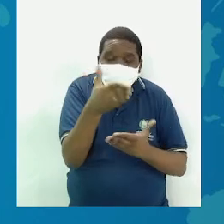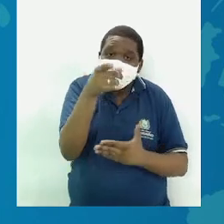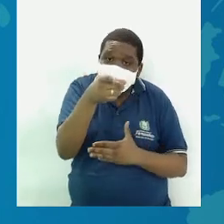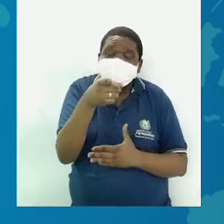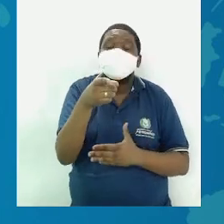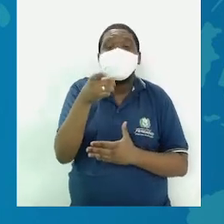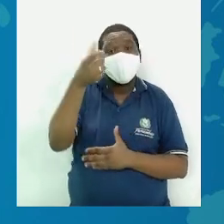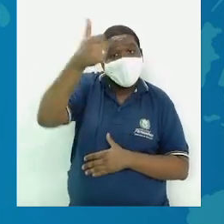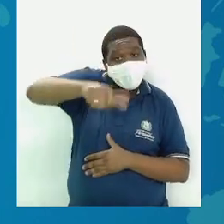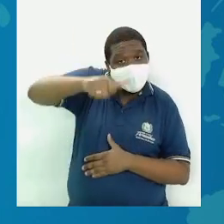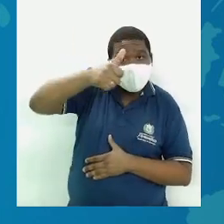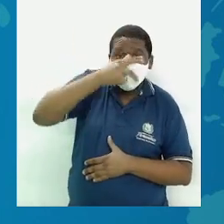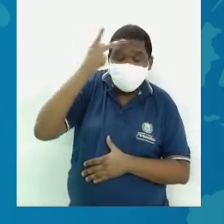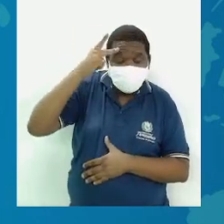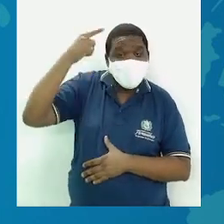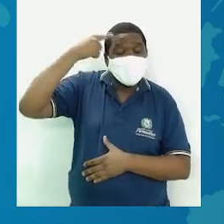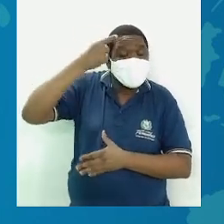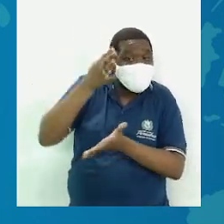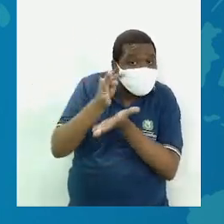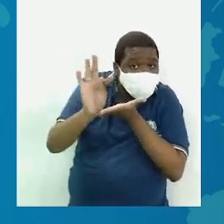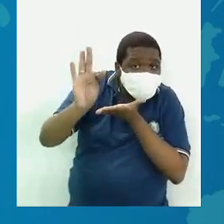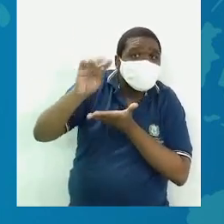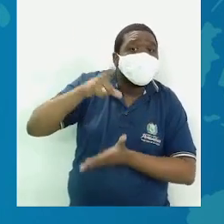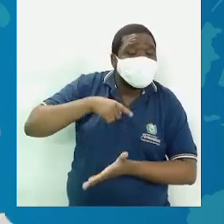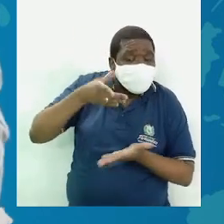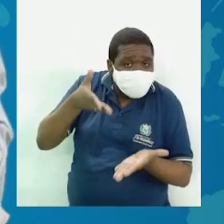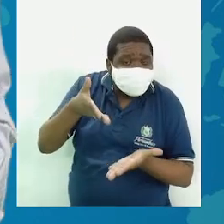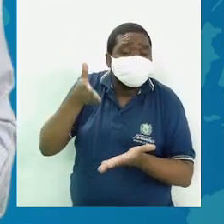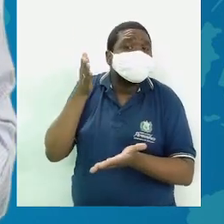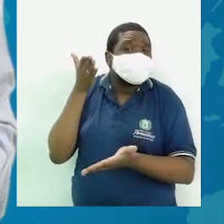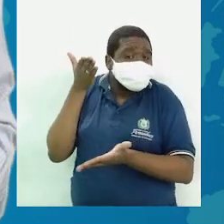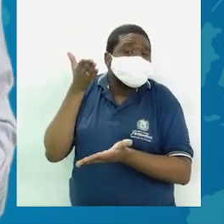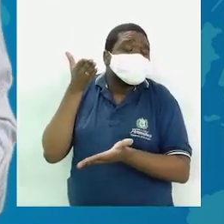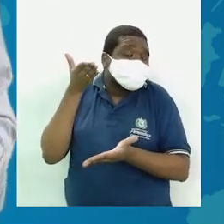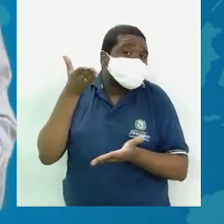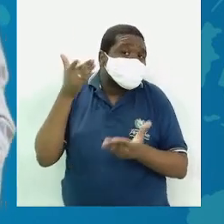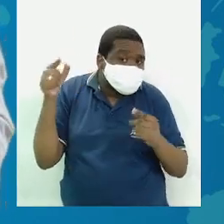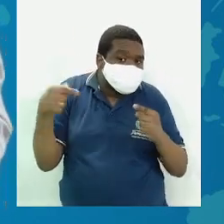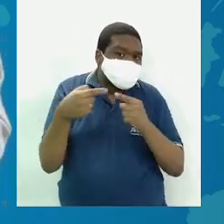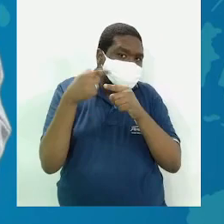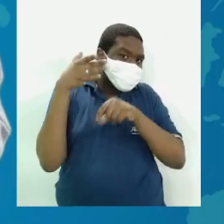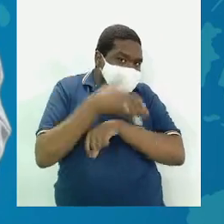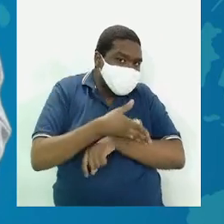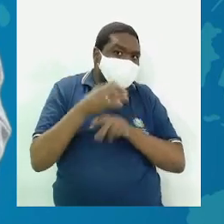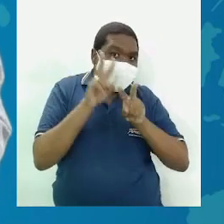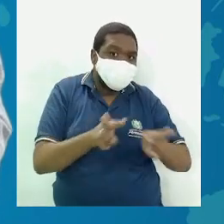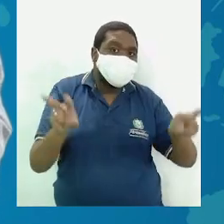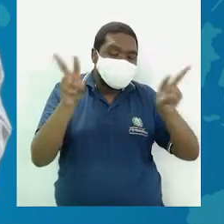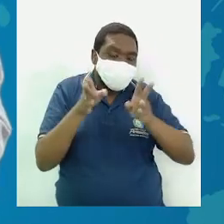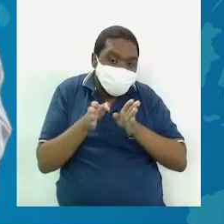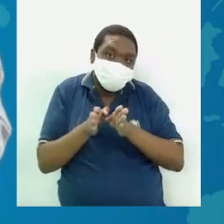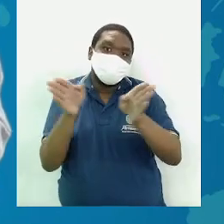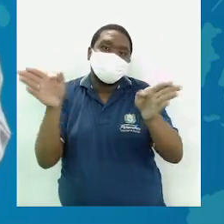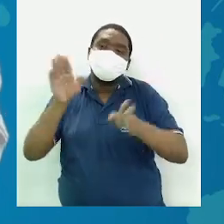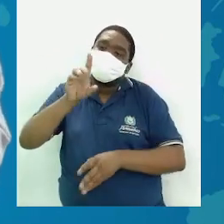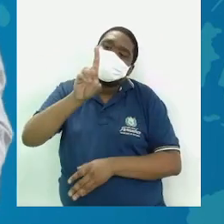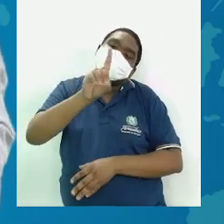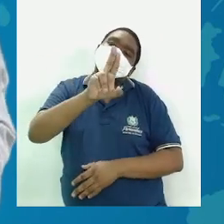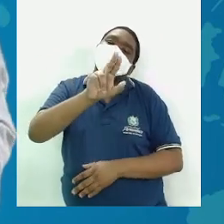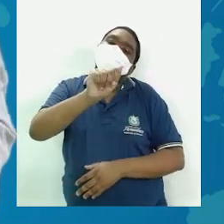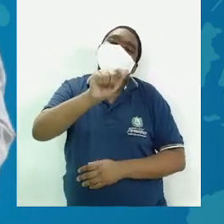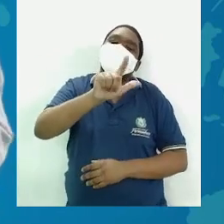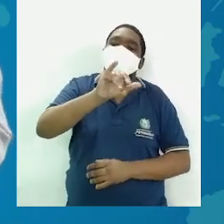dos pensamentos teológicos são influenciados por essa visão da chamada dualidade ou